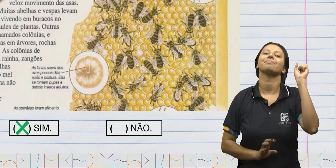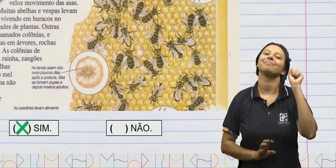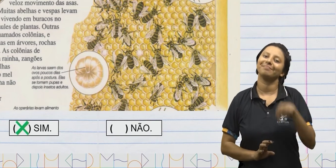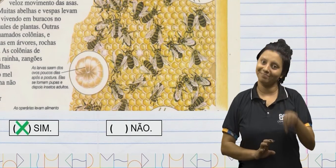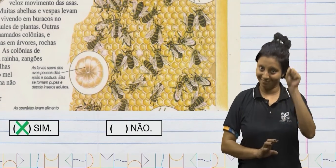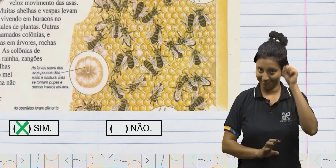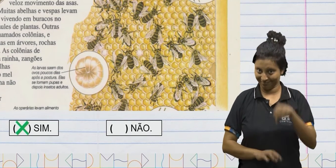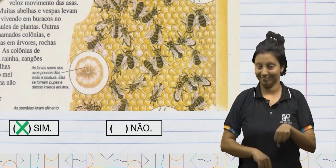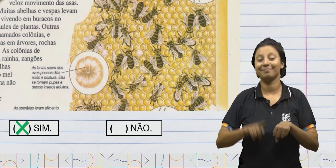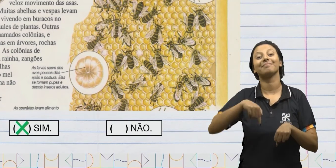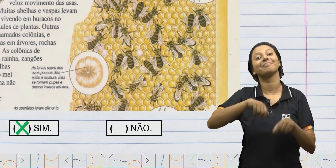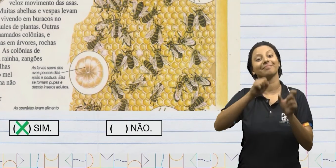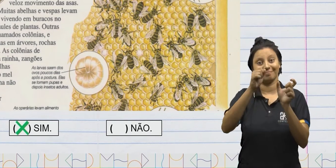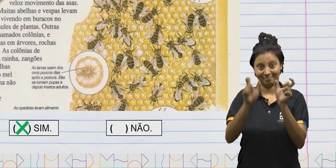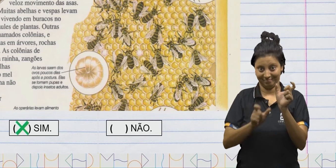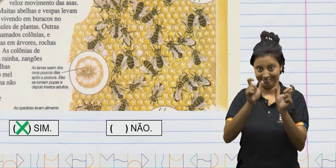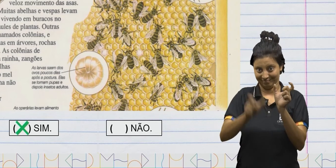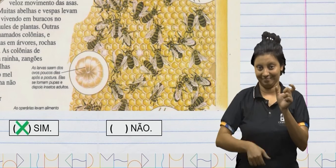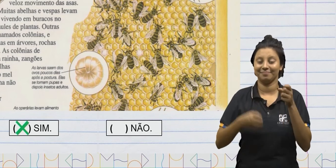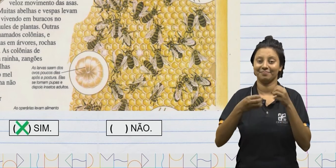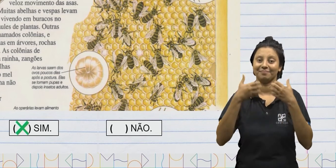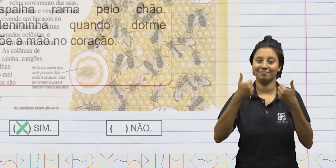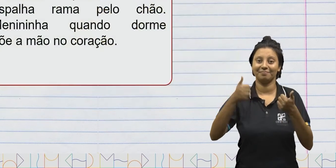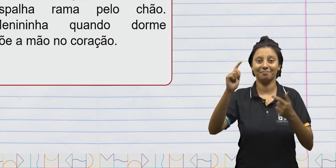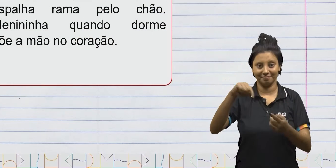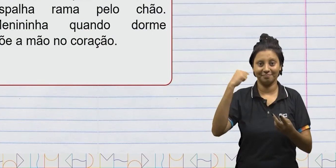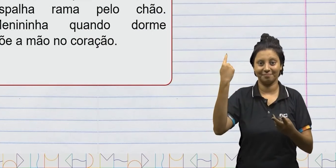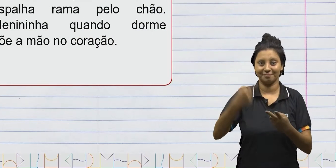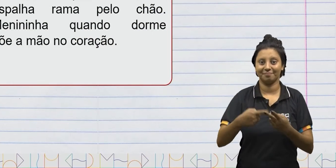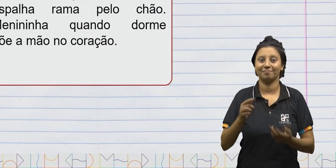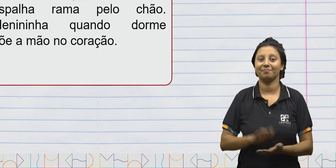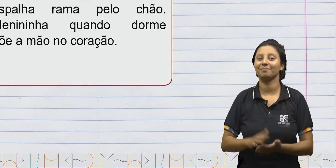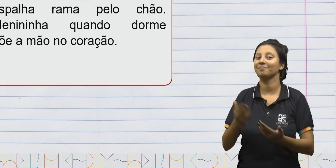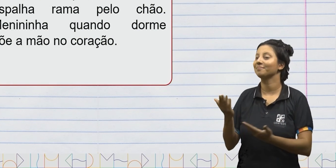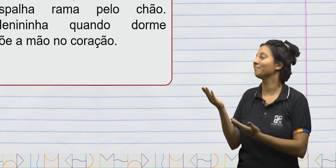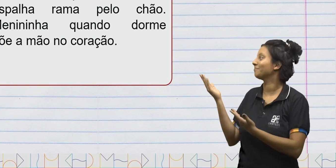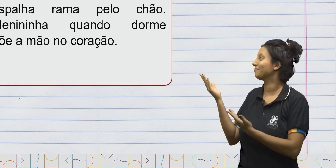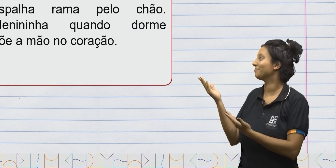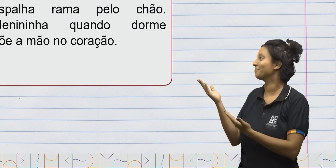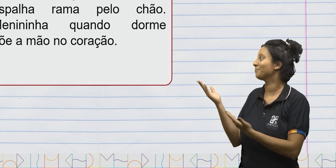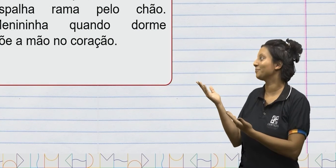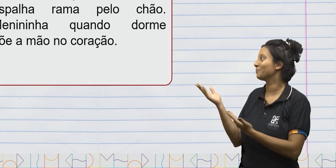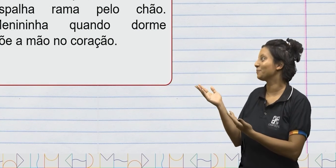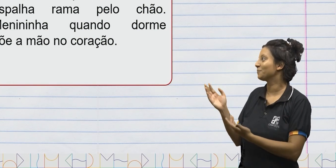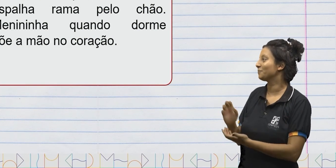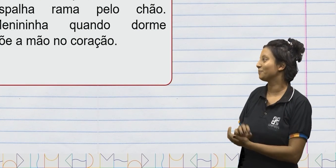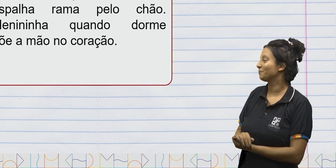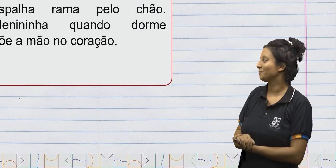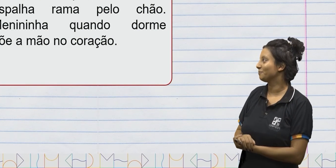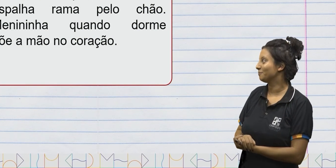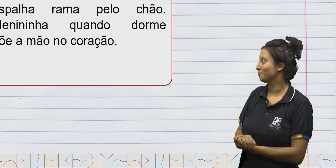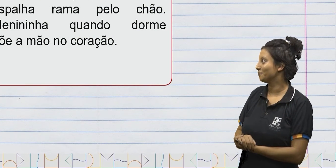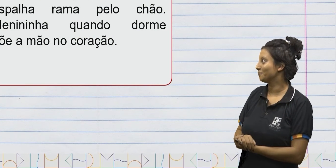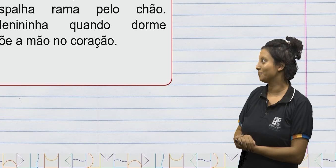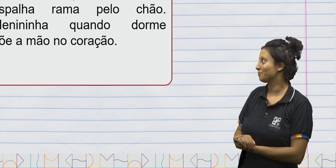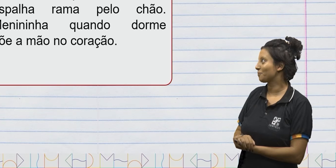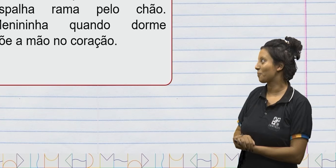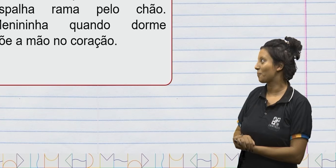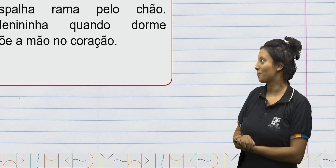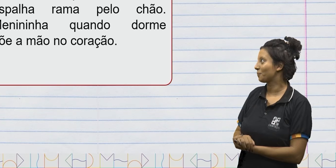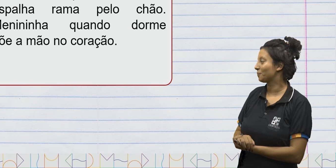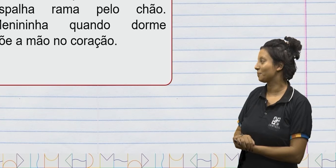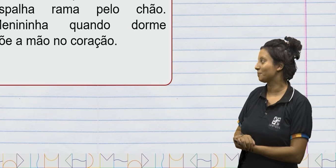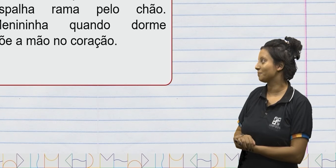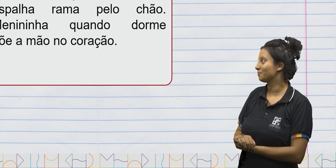Sim, é um verbete. Muito bem. Vamos para o próximo? Batatinha, quando nasce, espalha a rama pelo chão. Menininha,